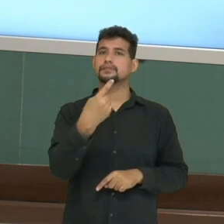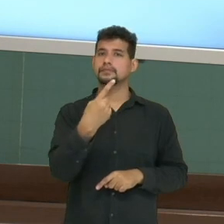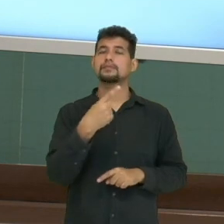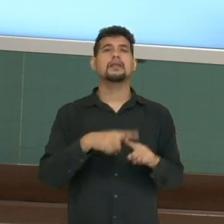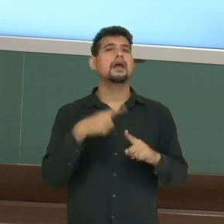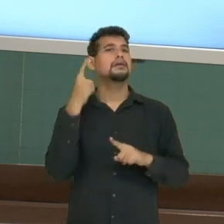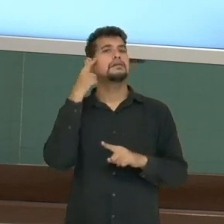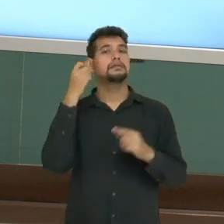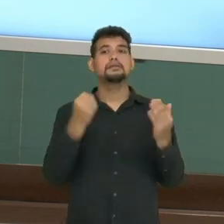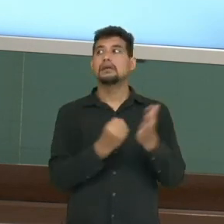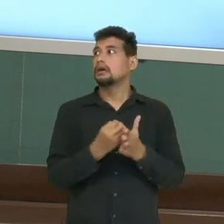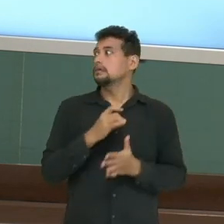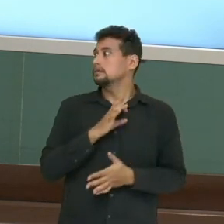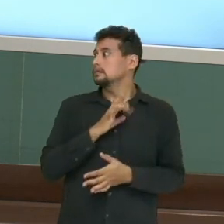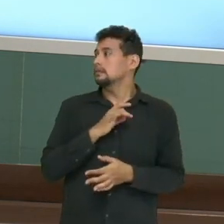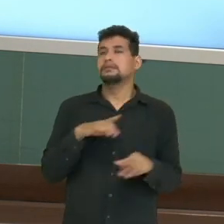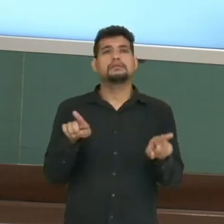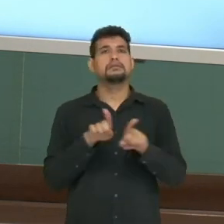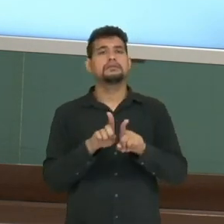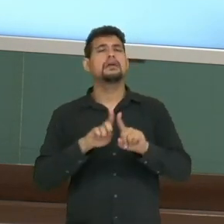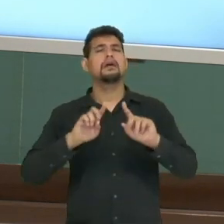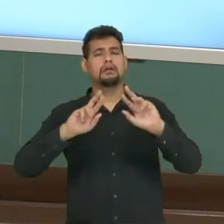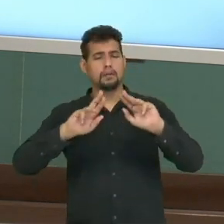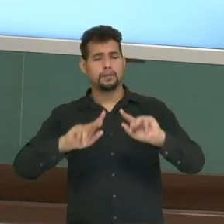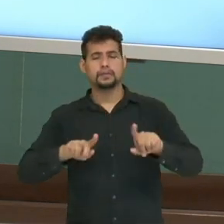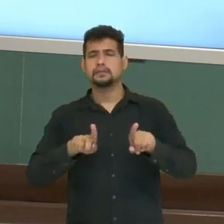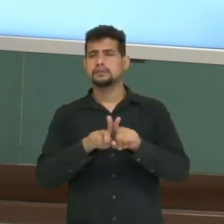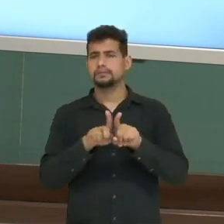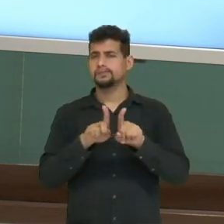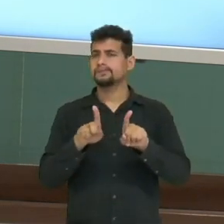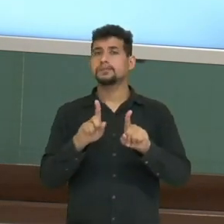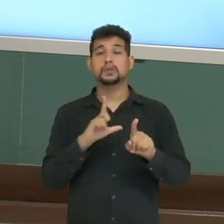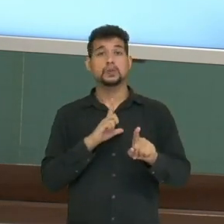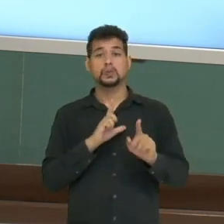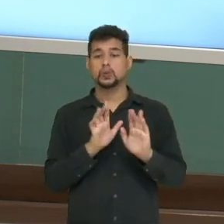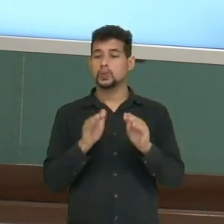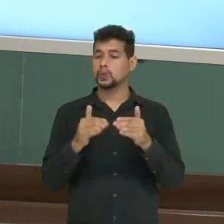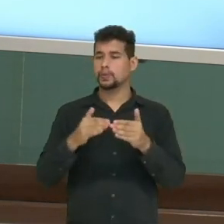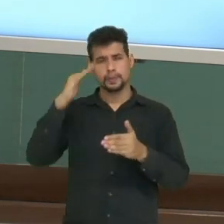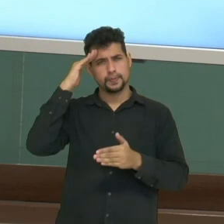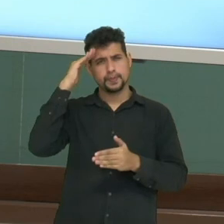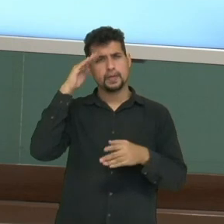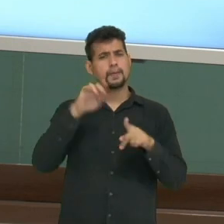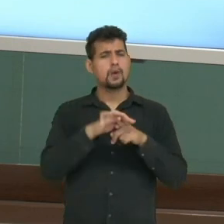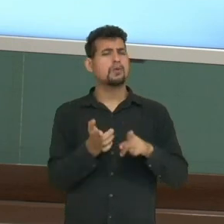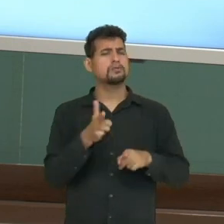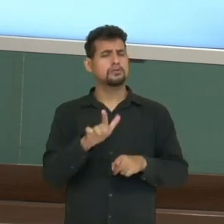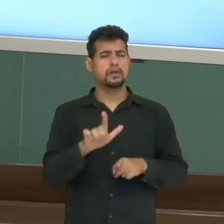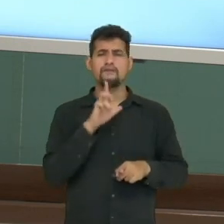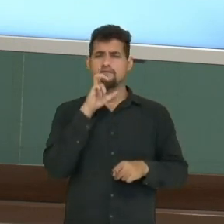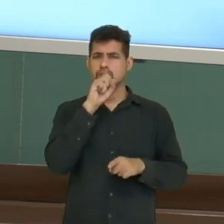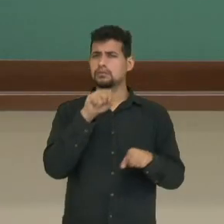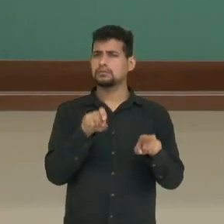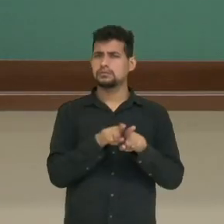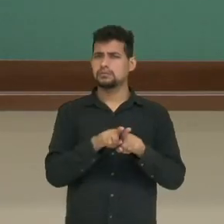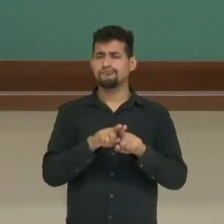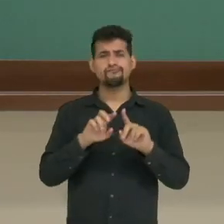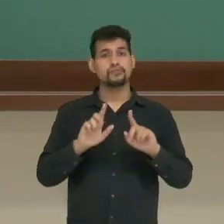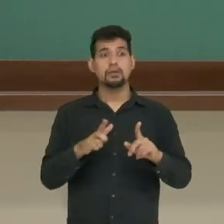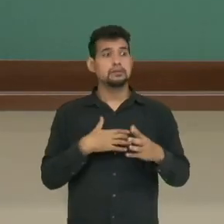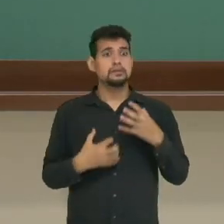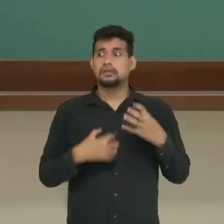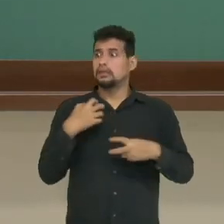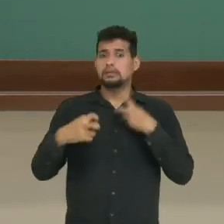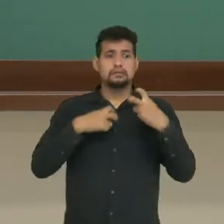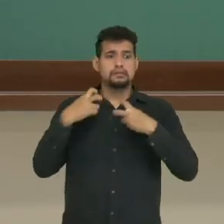ideia de criar pânico e ainda a dependência, portanto, dos militares para que eles continuassem no poder. Atos desesperados